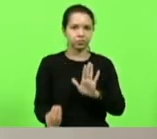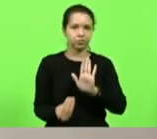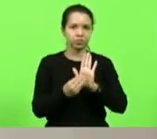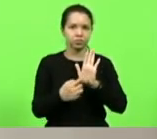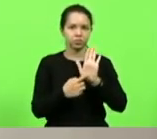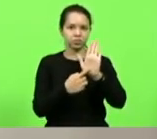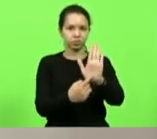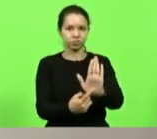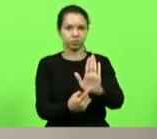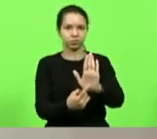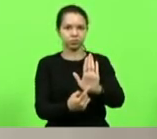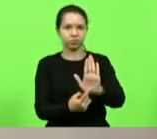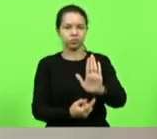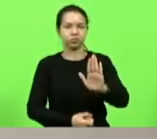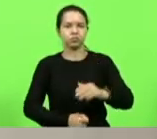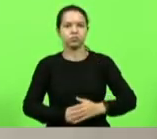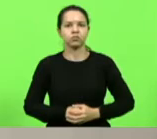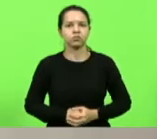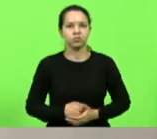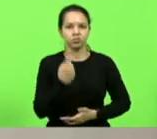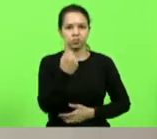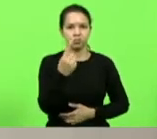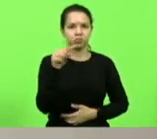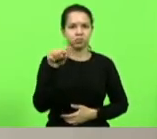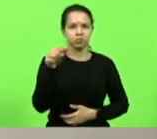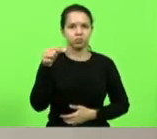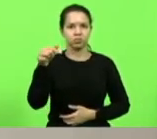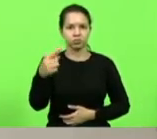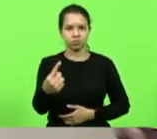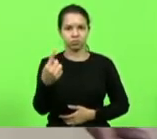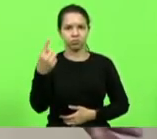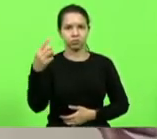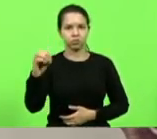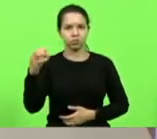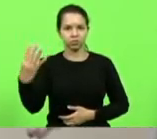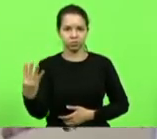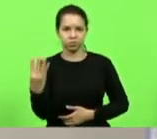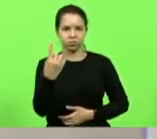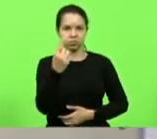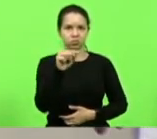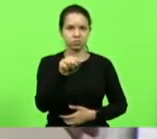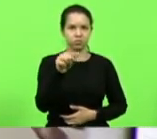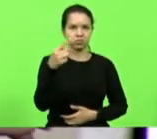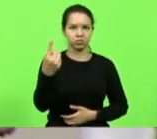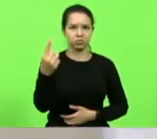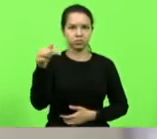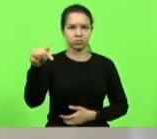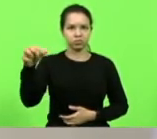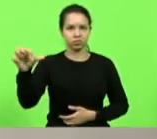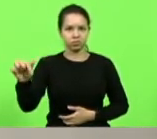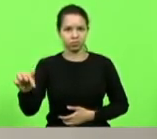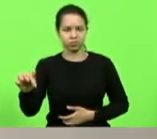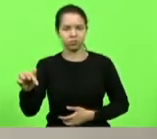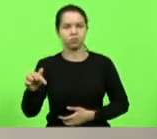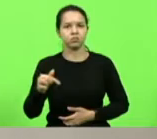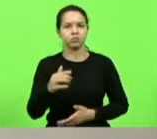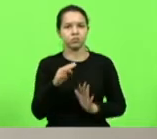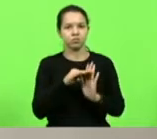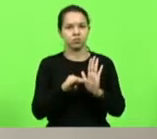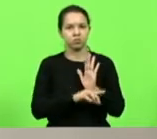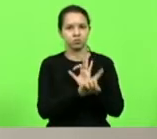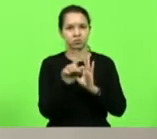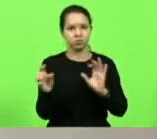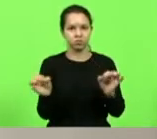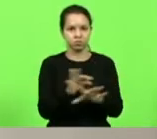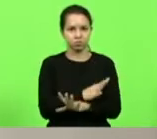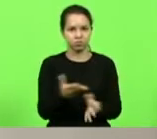seguintes indicações. Indicações 1104 a 1117. Fim da ordem do dia. Passamos às explicações